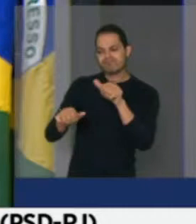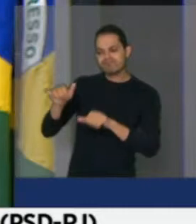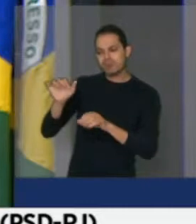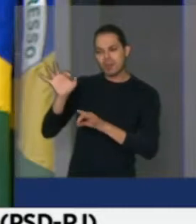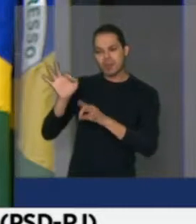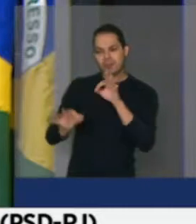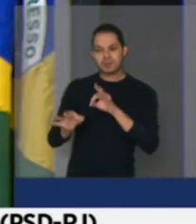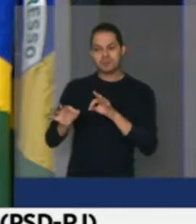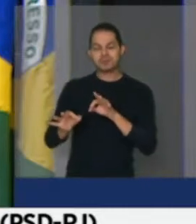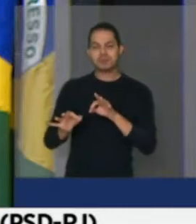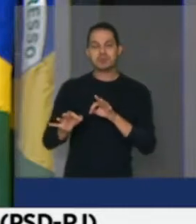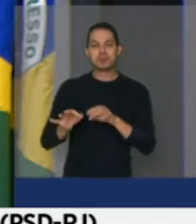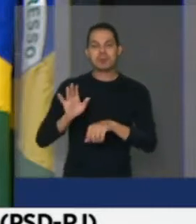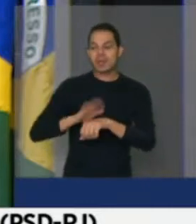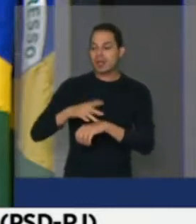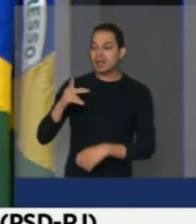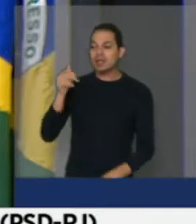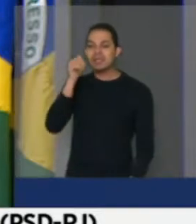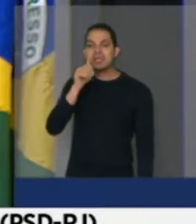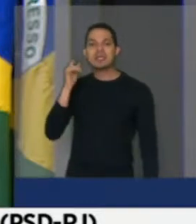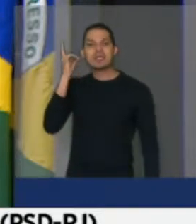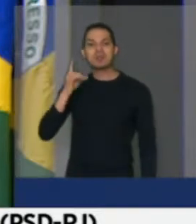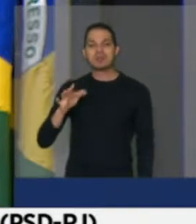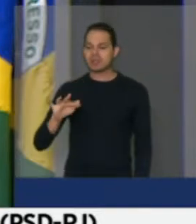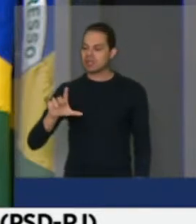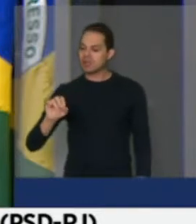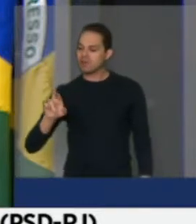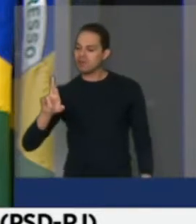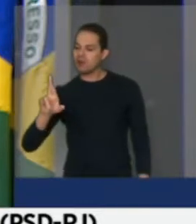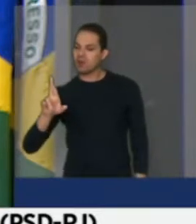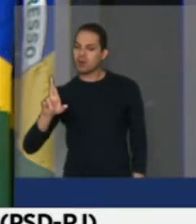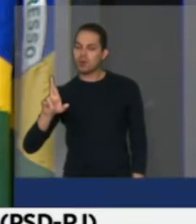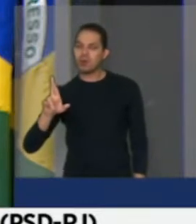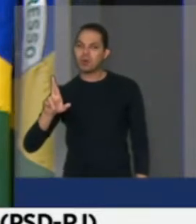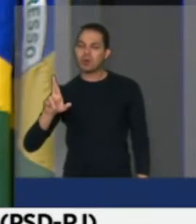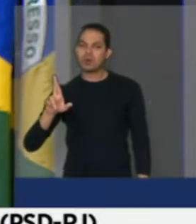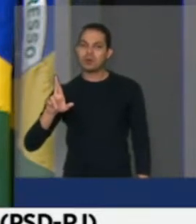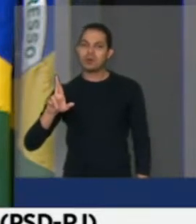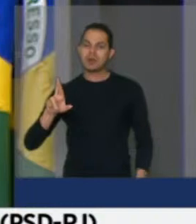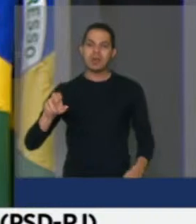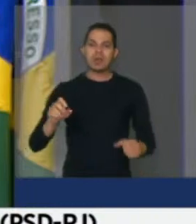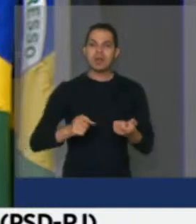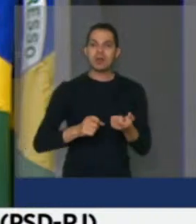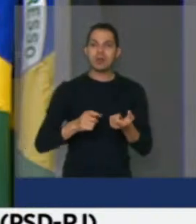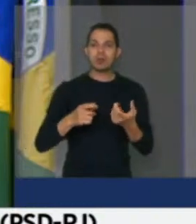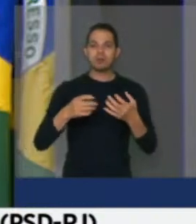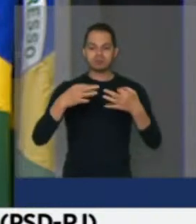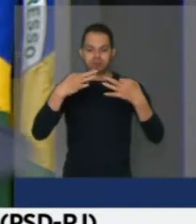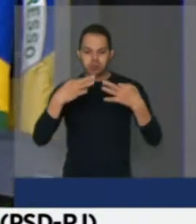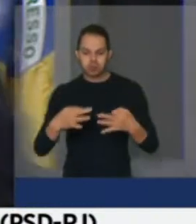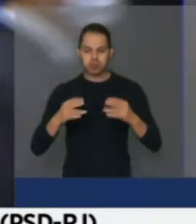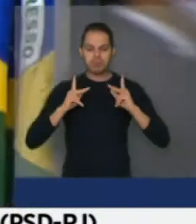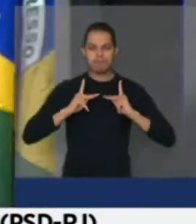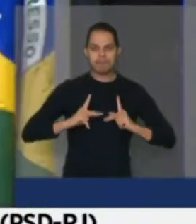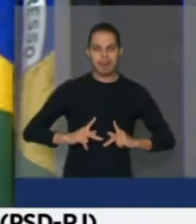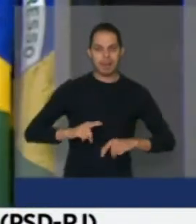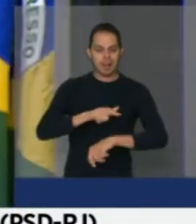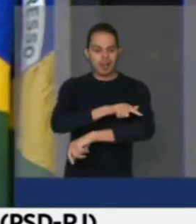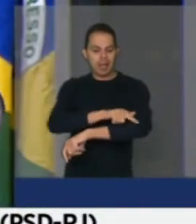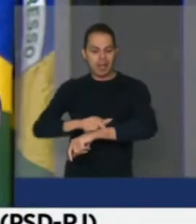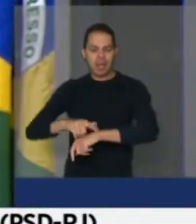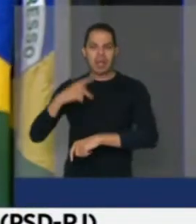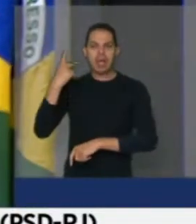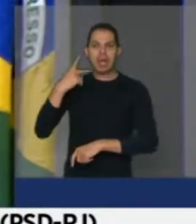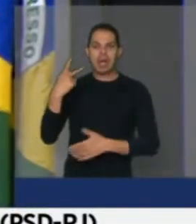da deputada Flor de Lis? Qual foi a quebra? Disse agora o relator que ela